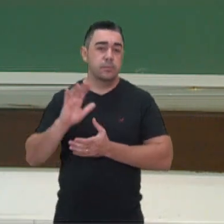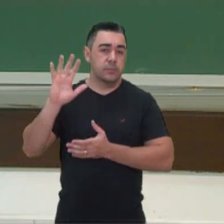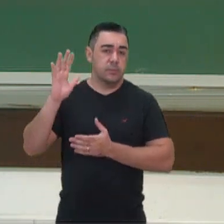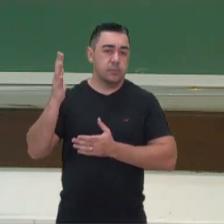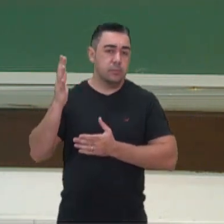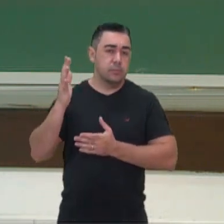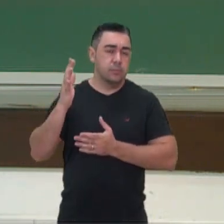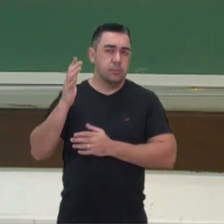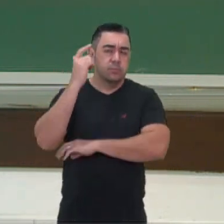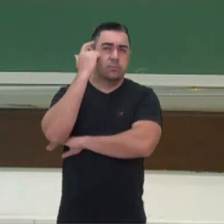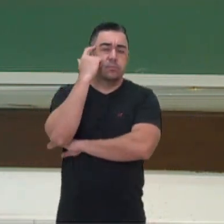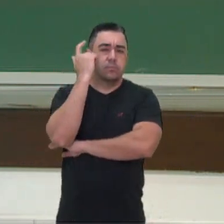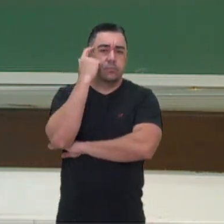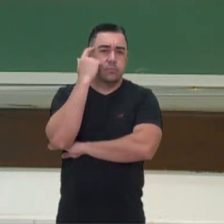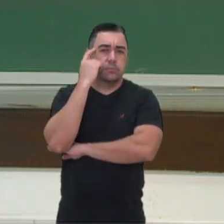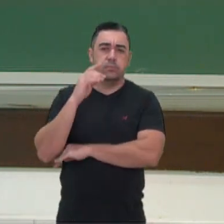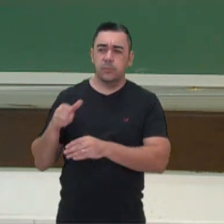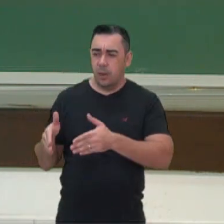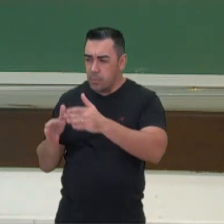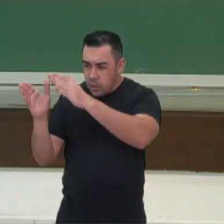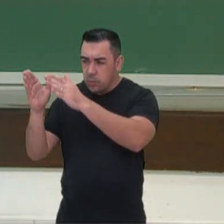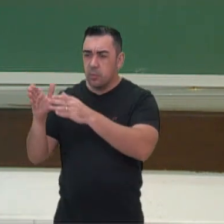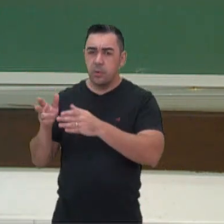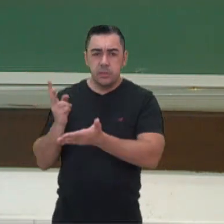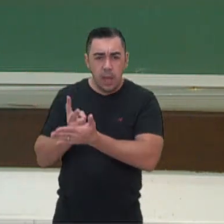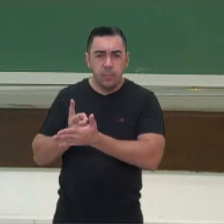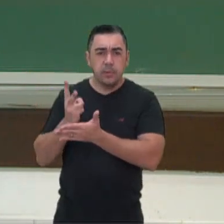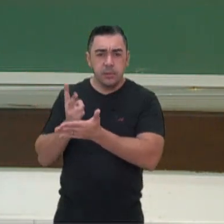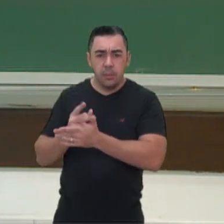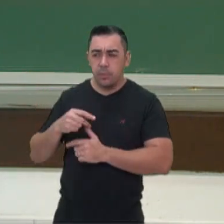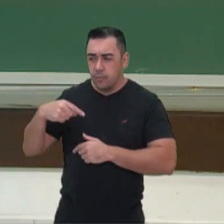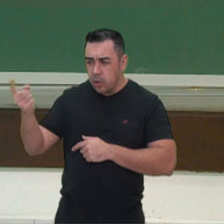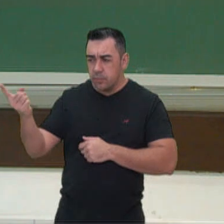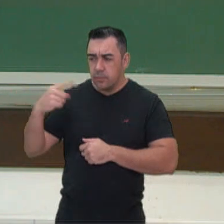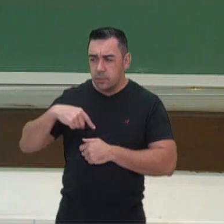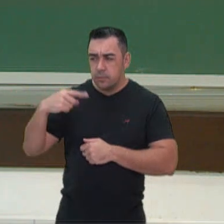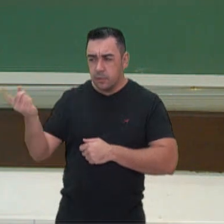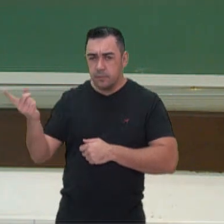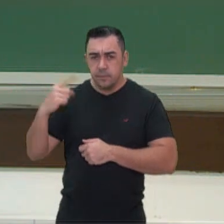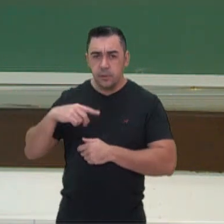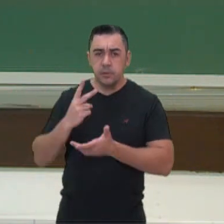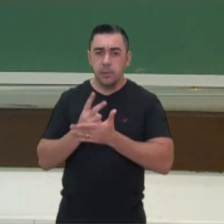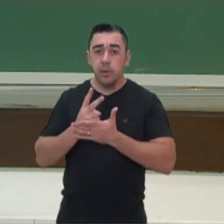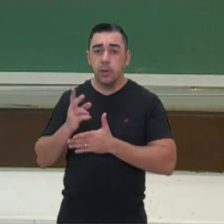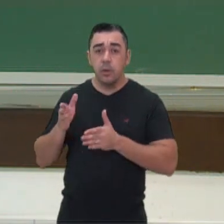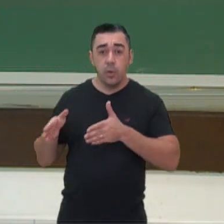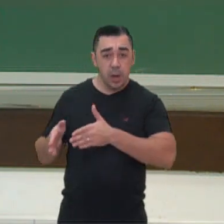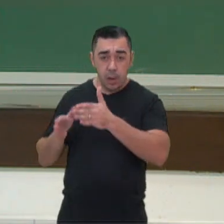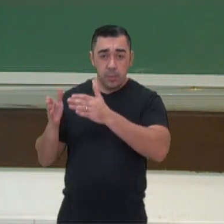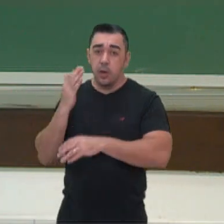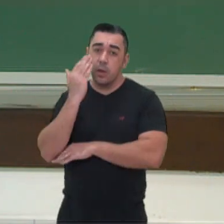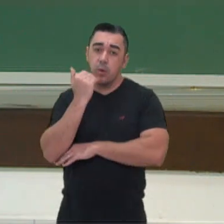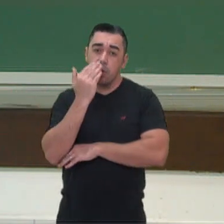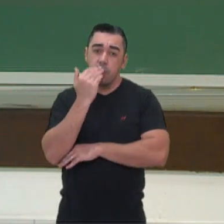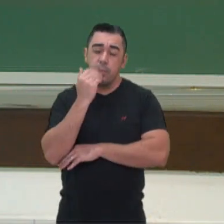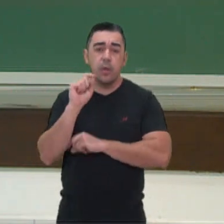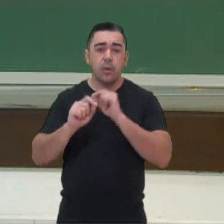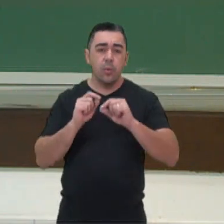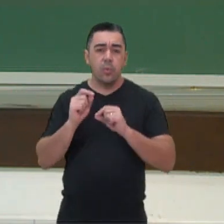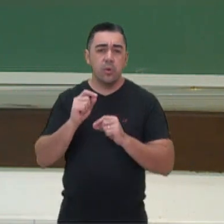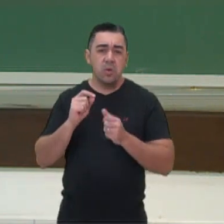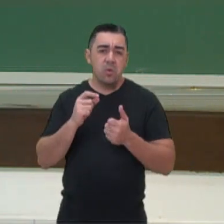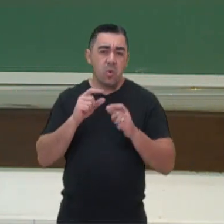período ele fez o mesmo caminho. Vamos imaginar que ele veio comendo um pêssego ou um cacho de uva que ele achou no meio do caminho.